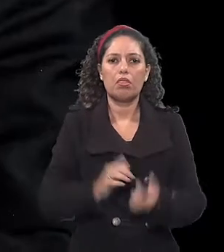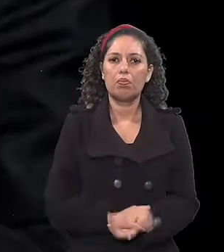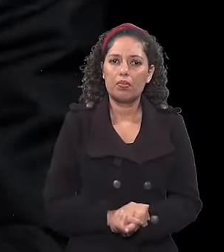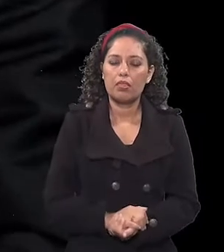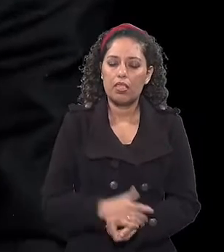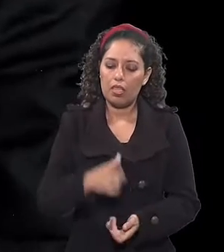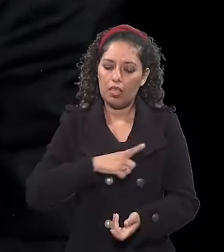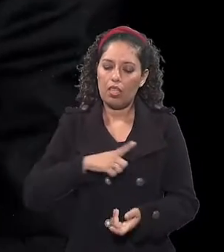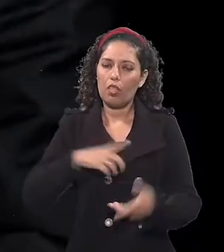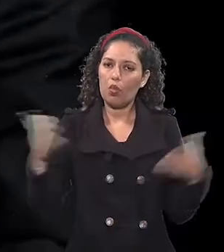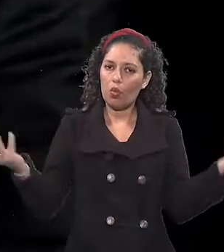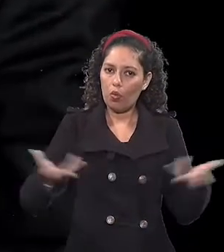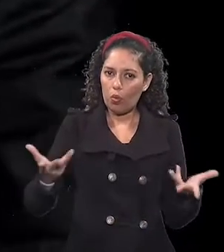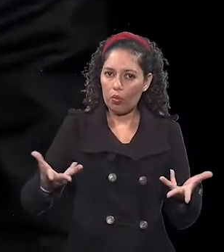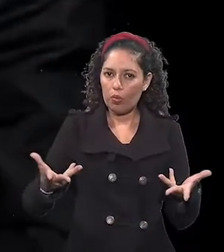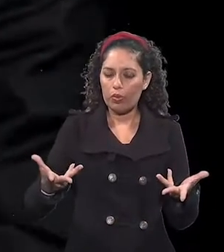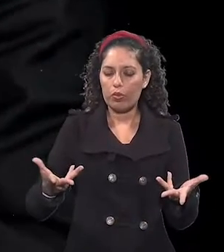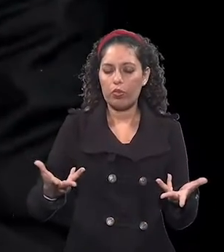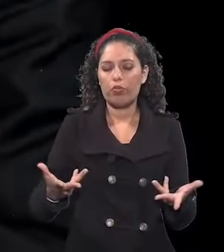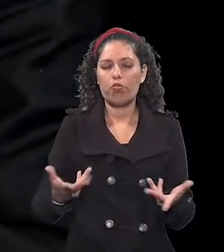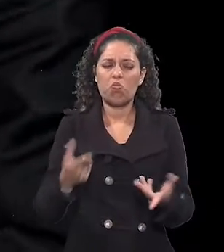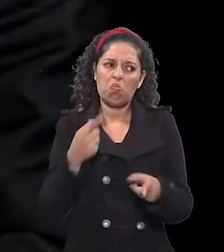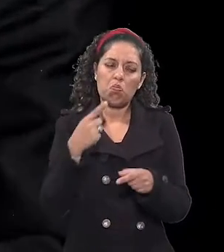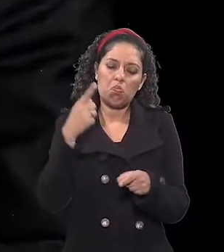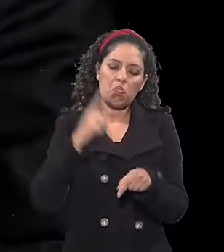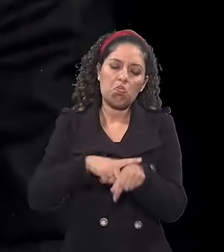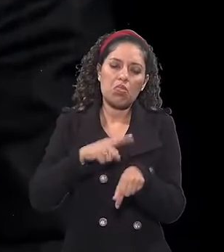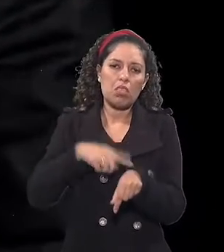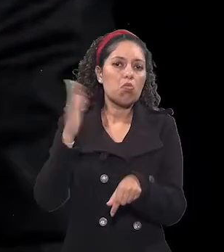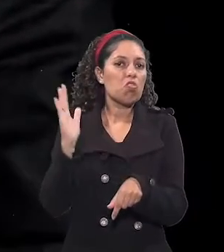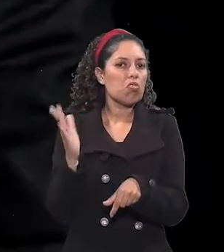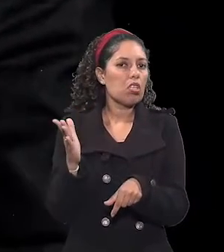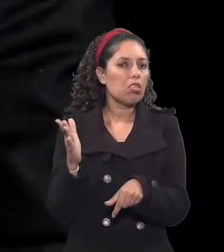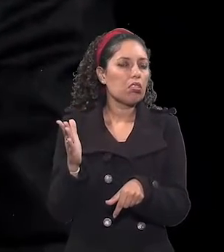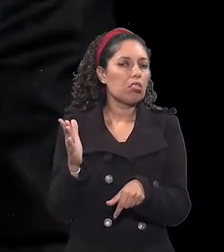Existe hoje, já desde algum tempo,